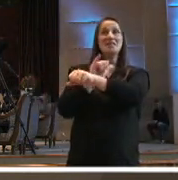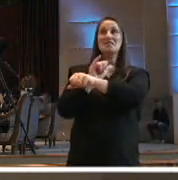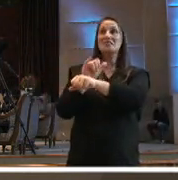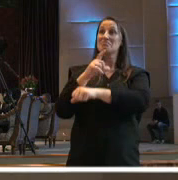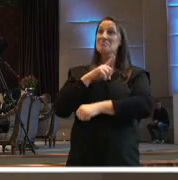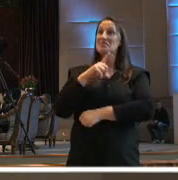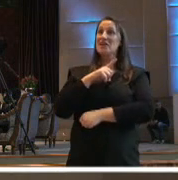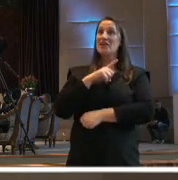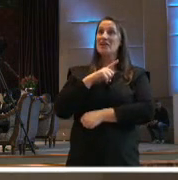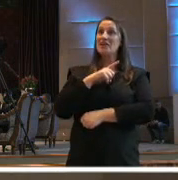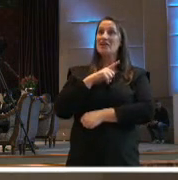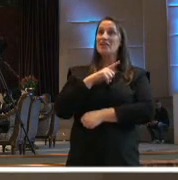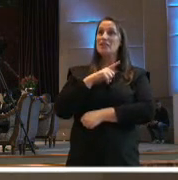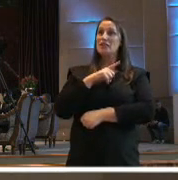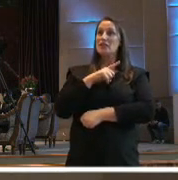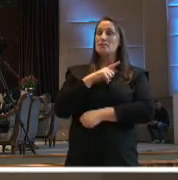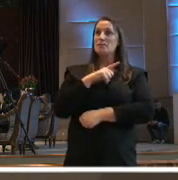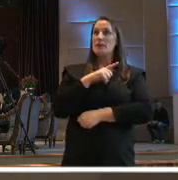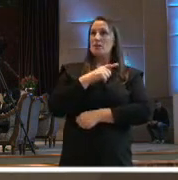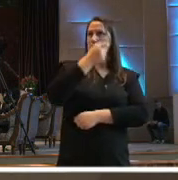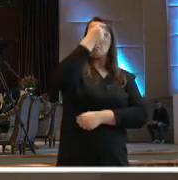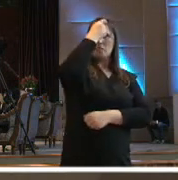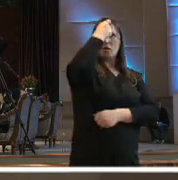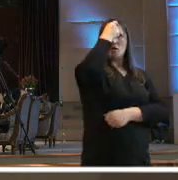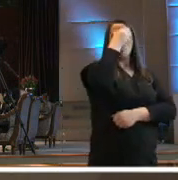não veio da mente de um guerreiro,